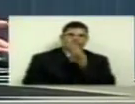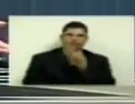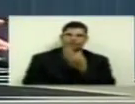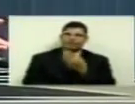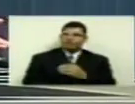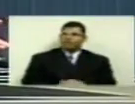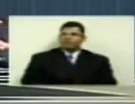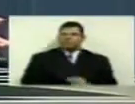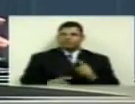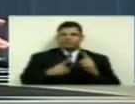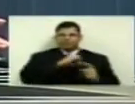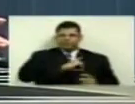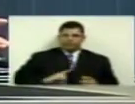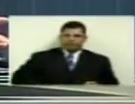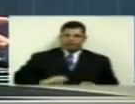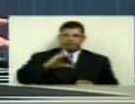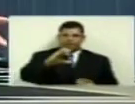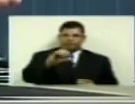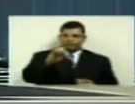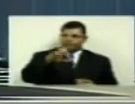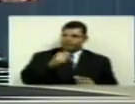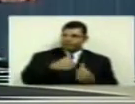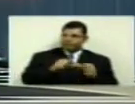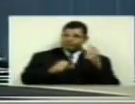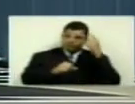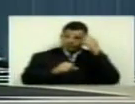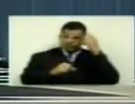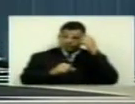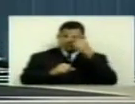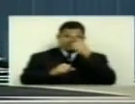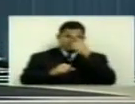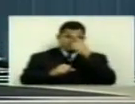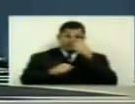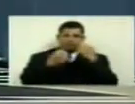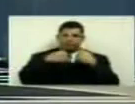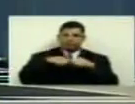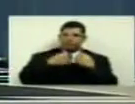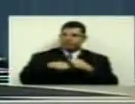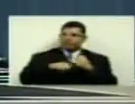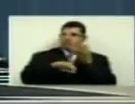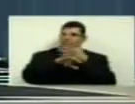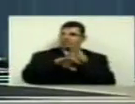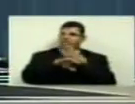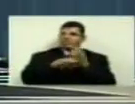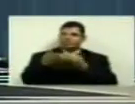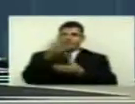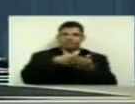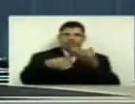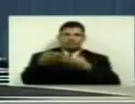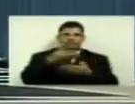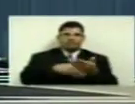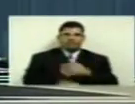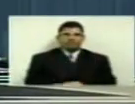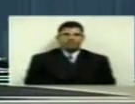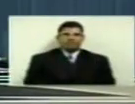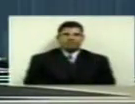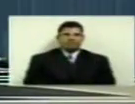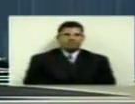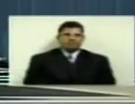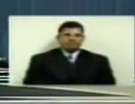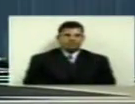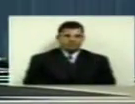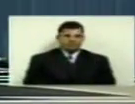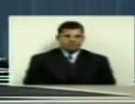Portanto, deputada Conceição, eu quero propor essa reflexão. Nós precisamos qualificar mais a nossa mão de obra. Nós